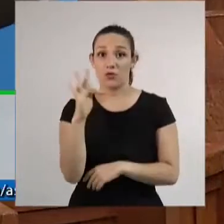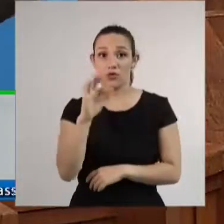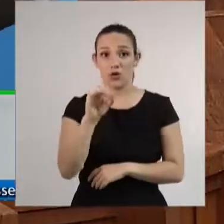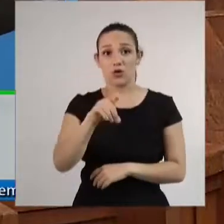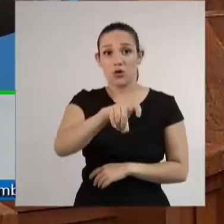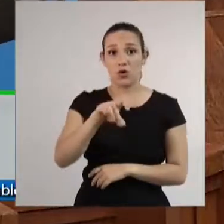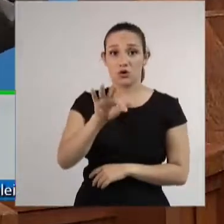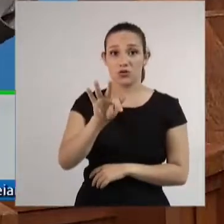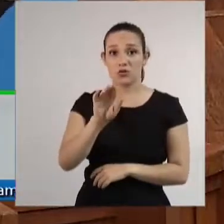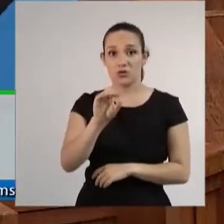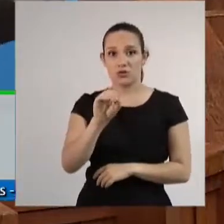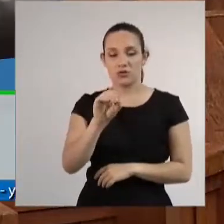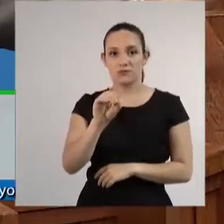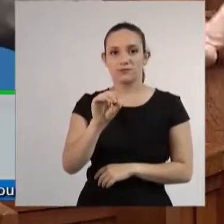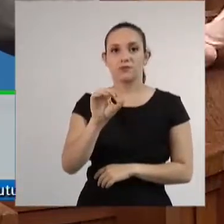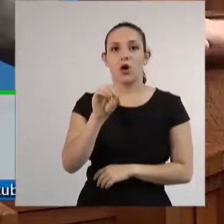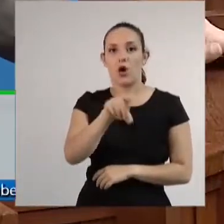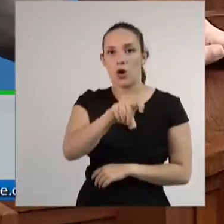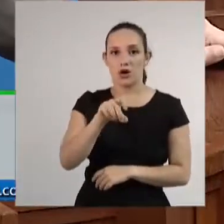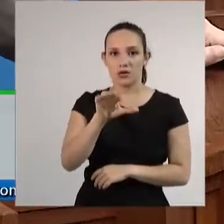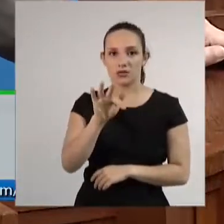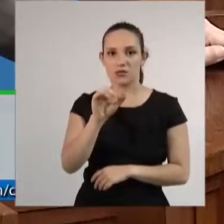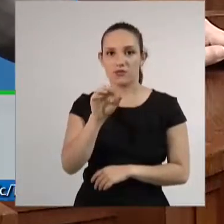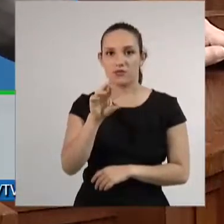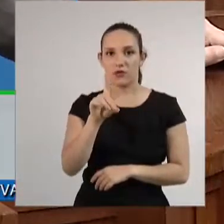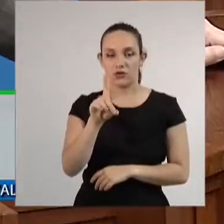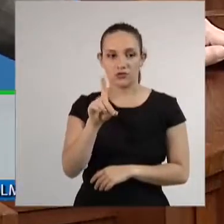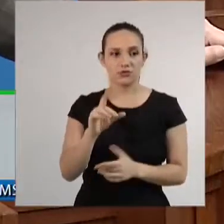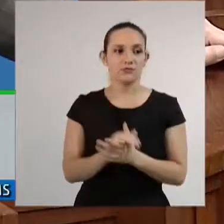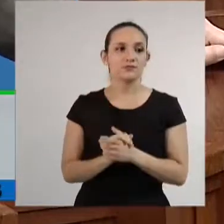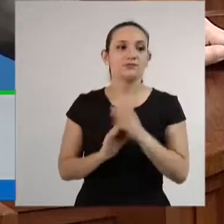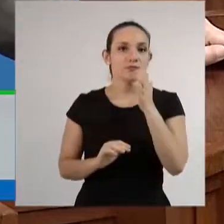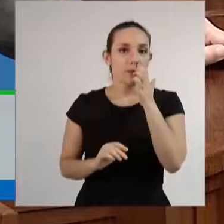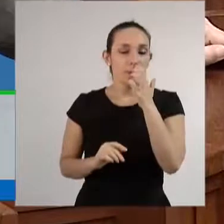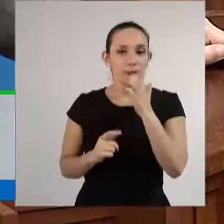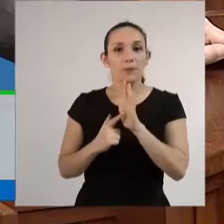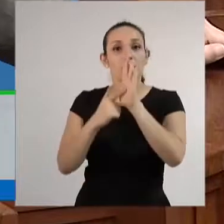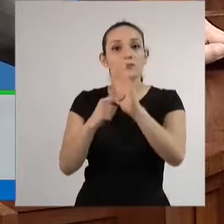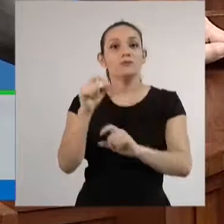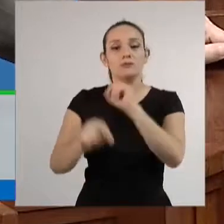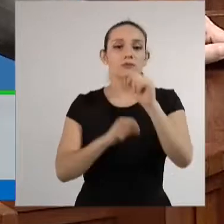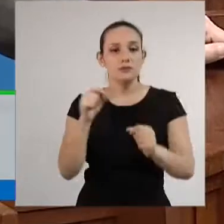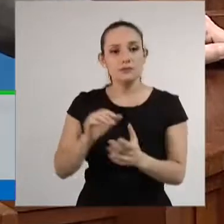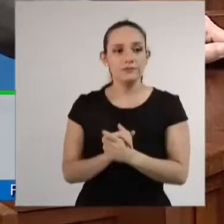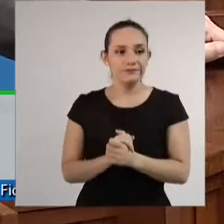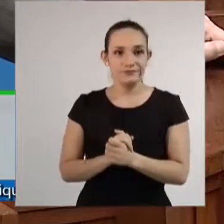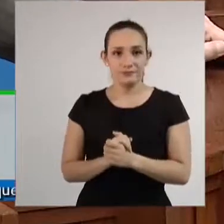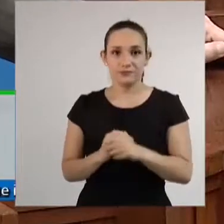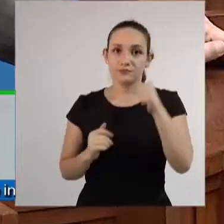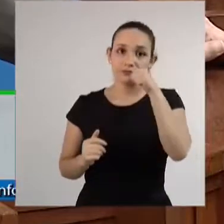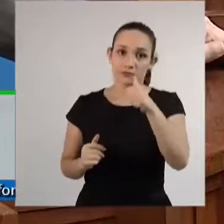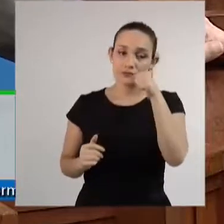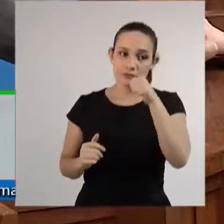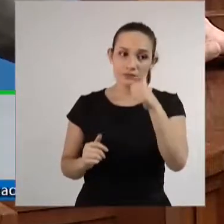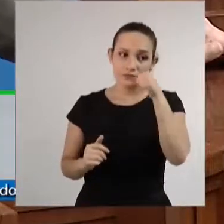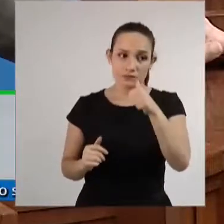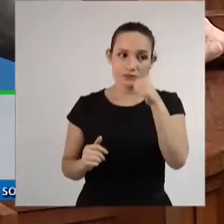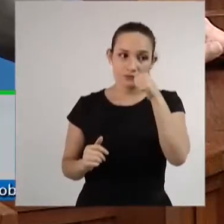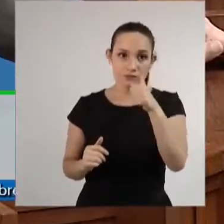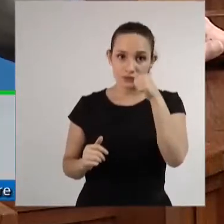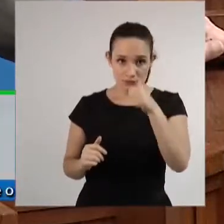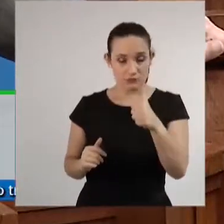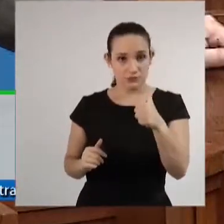as mulheres ganhavam 62% do valor dos rendimentos homens e brancos o dobro